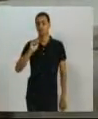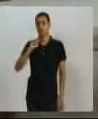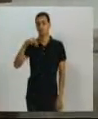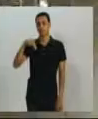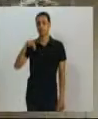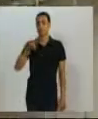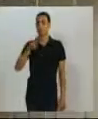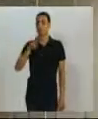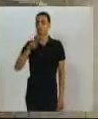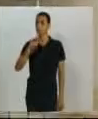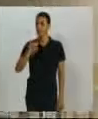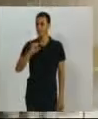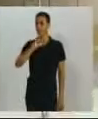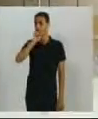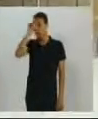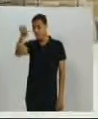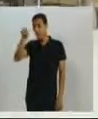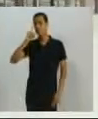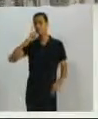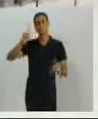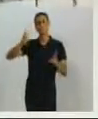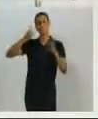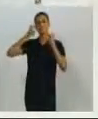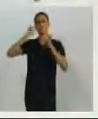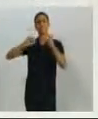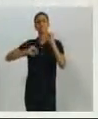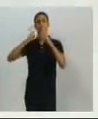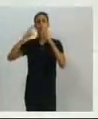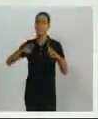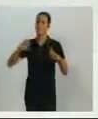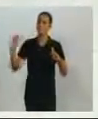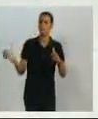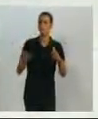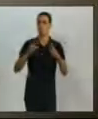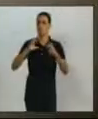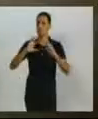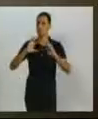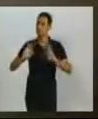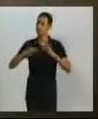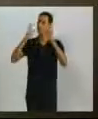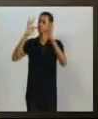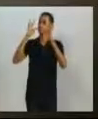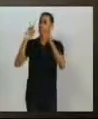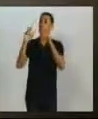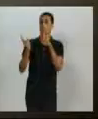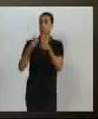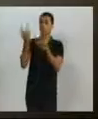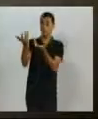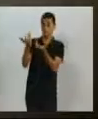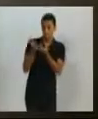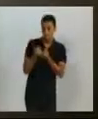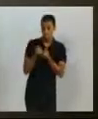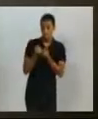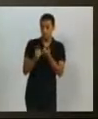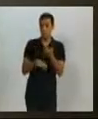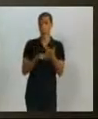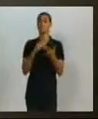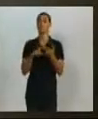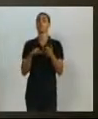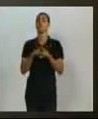nós visualizamos um espaço moderno de acolhimento, mas sobretudo de restrição